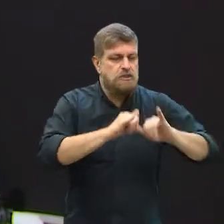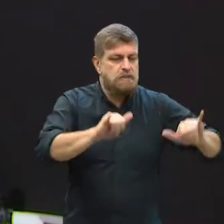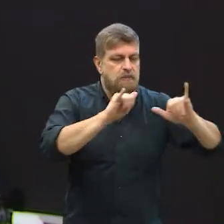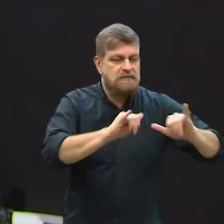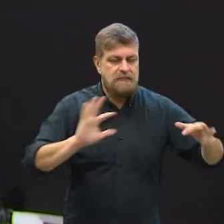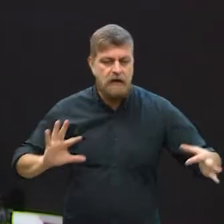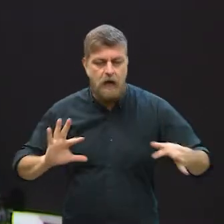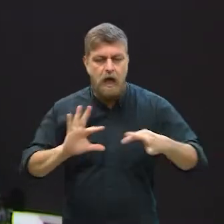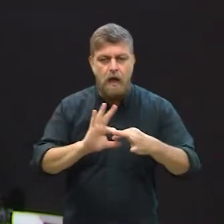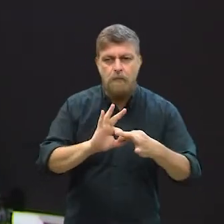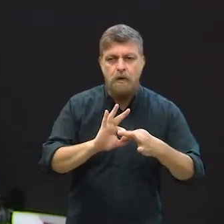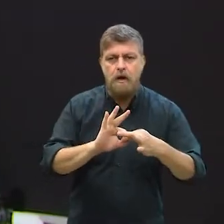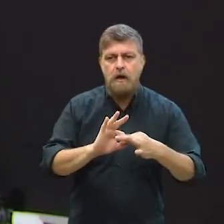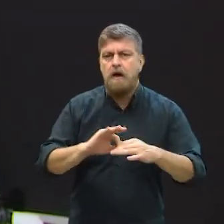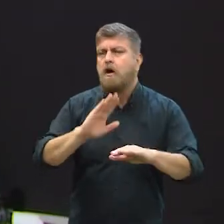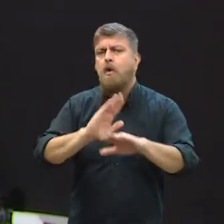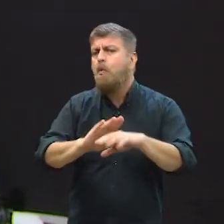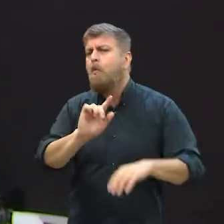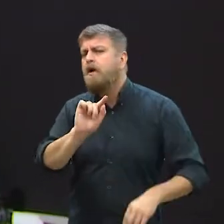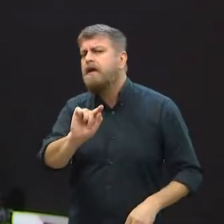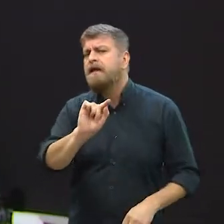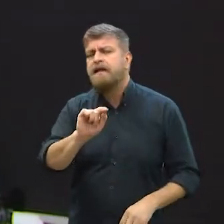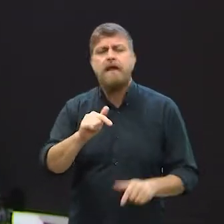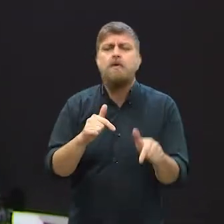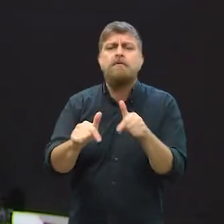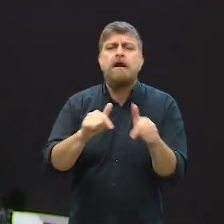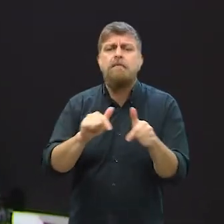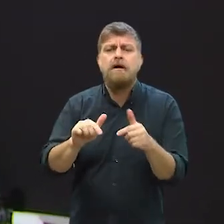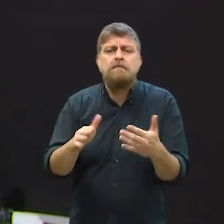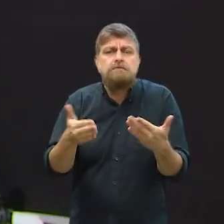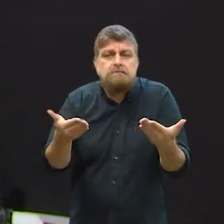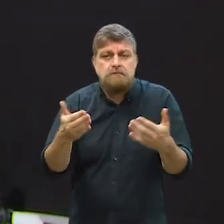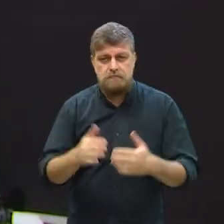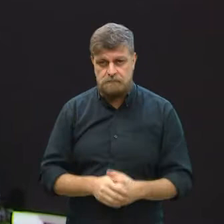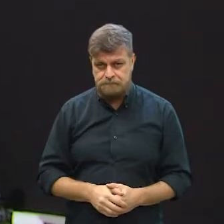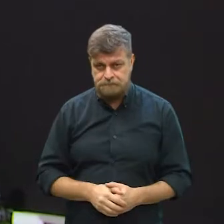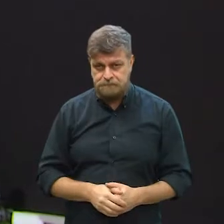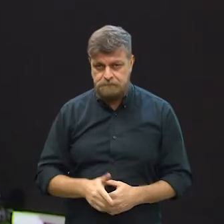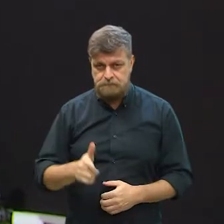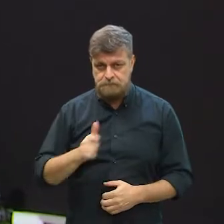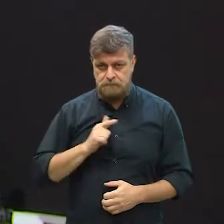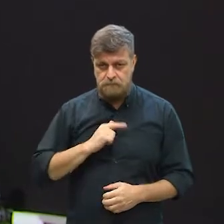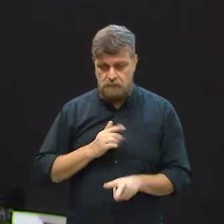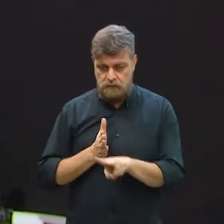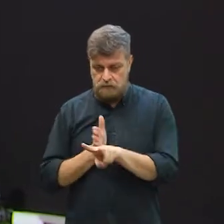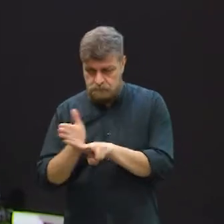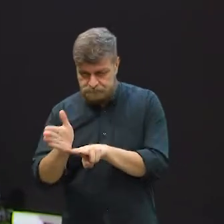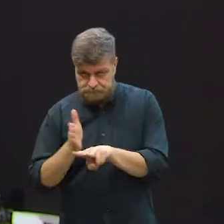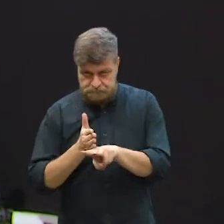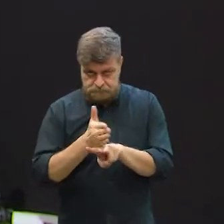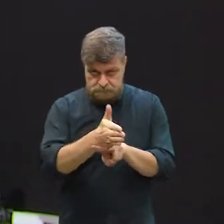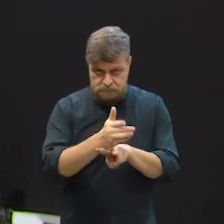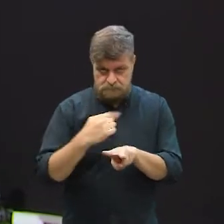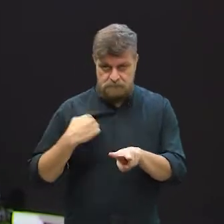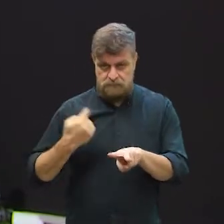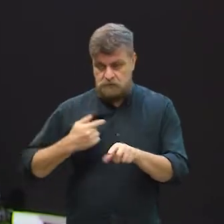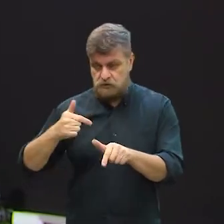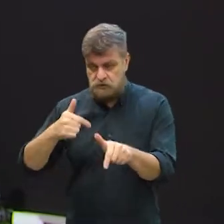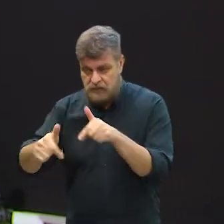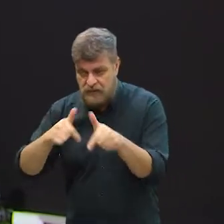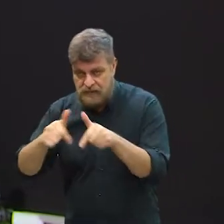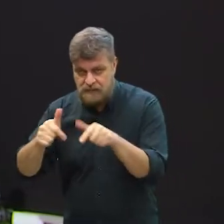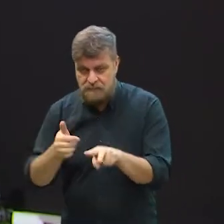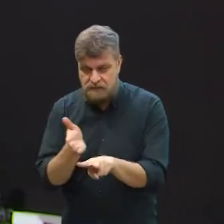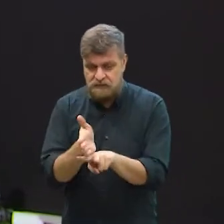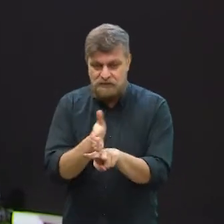pouquinho do que é o trabalho de vocês. Perfeito. A gente tem dois públicos, né? A gente tem os dois lados da mesa e a gente